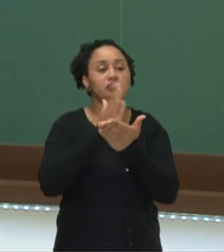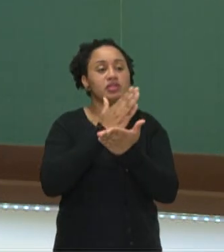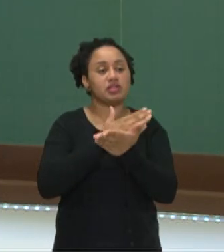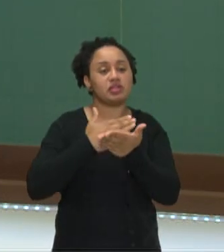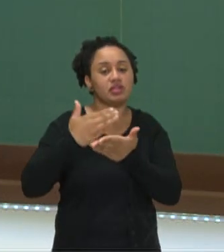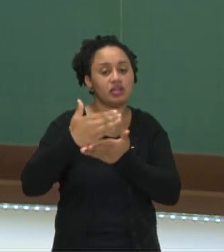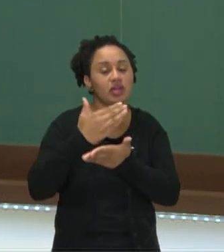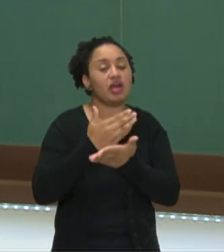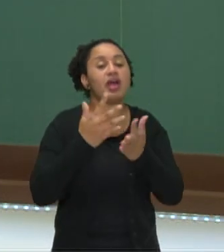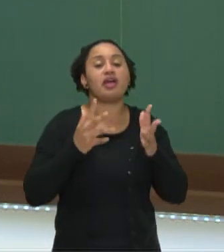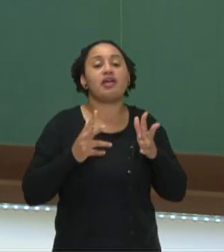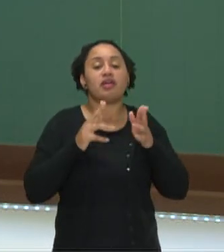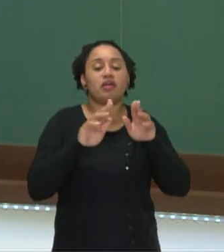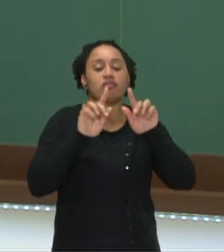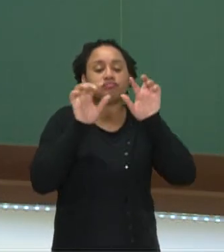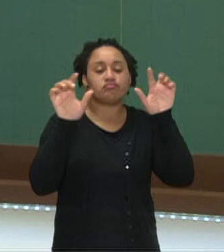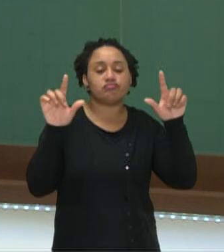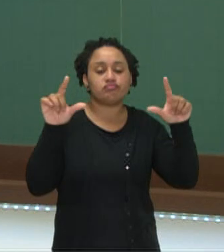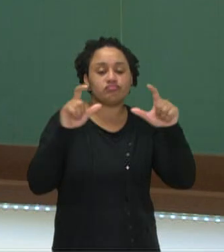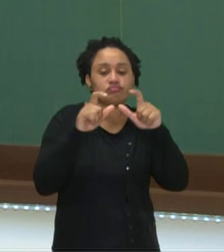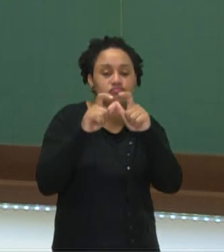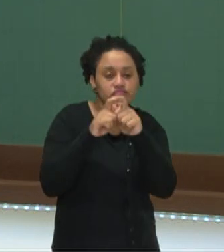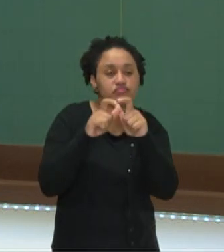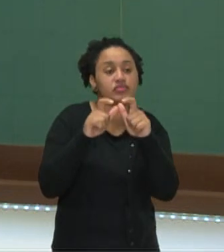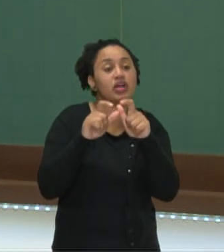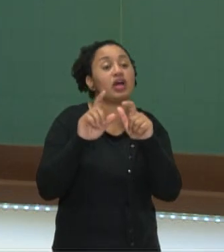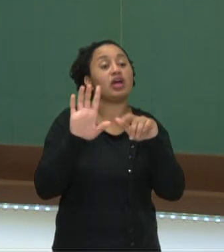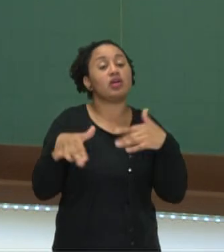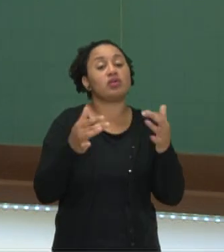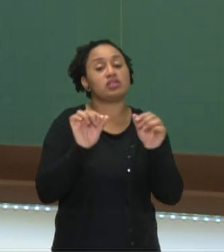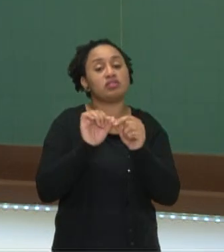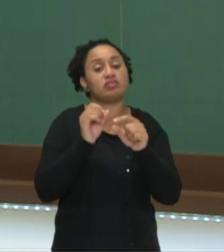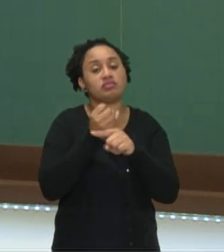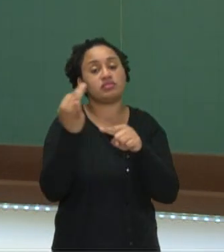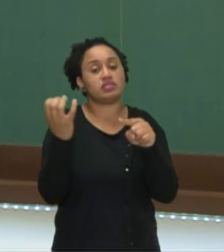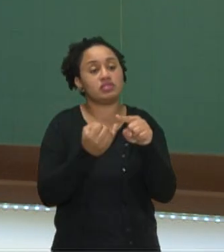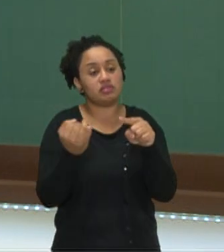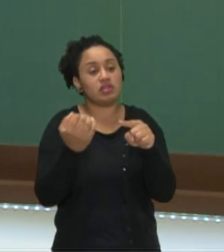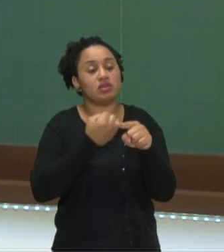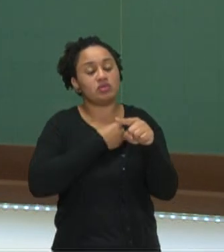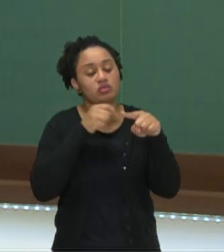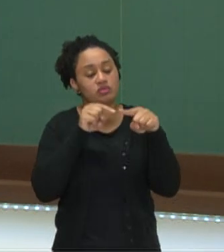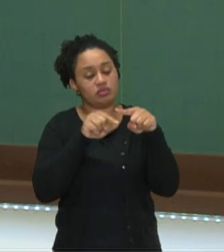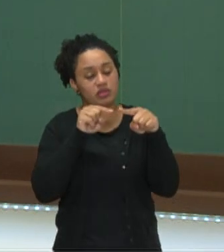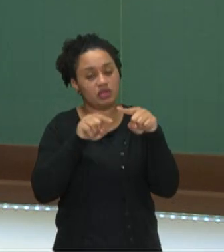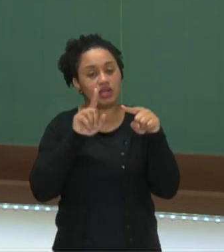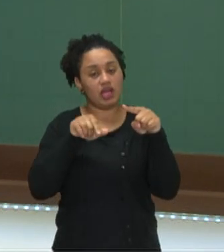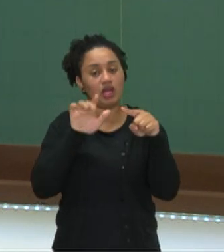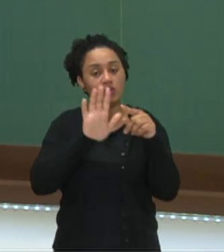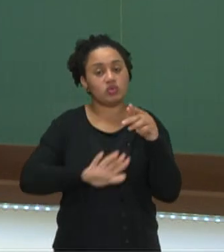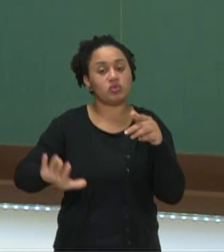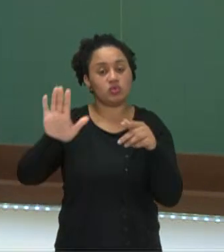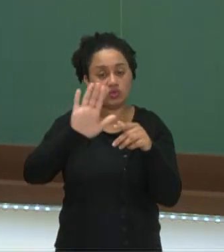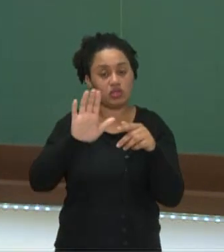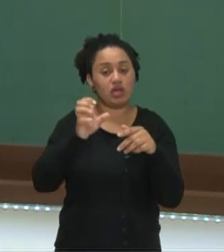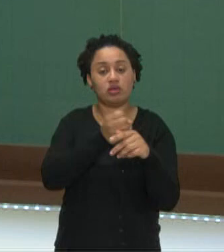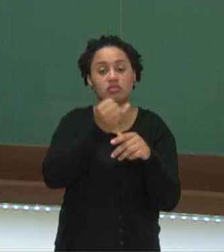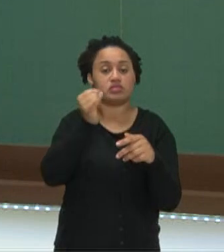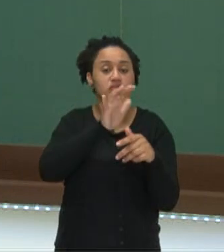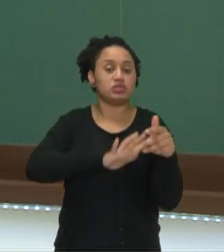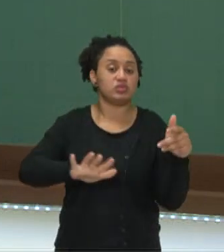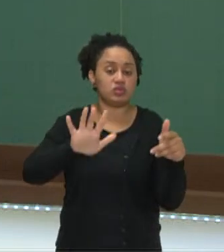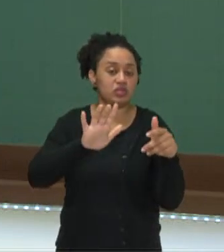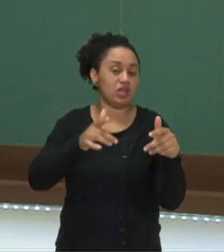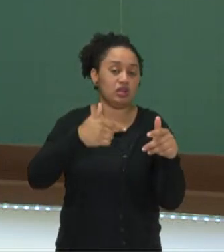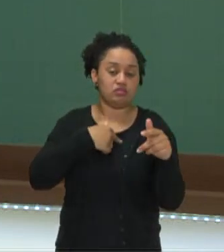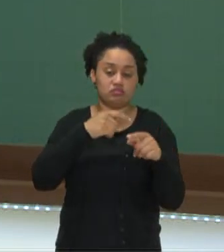em partes do mesmo tamanho e na hora da gente montar a fração, o número que está embaixo é o total, parte pintada e